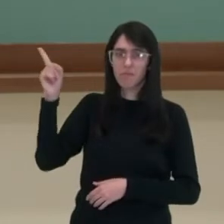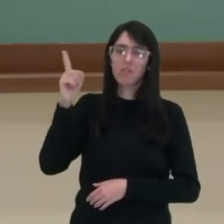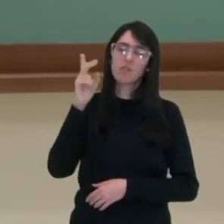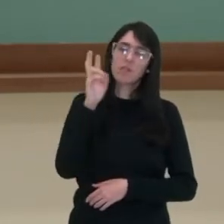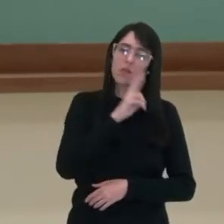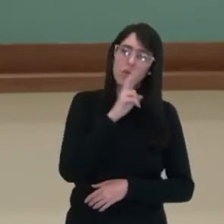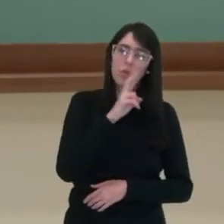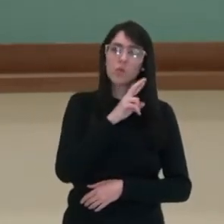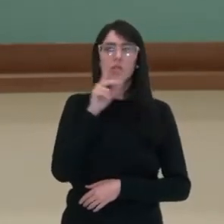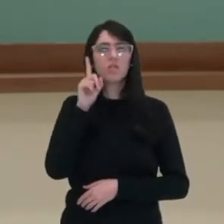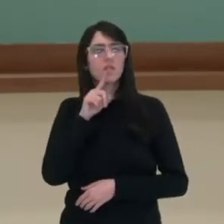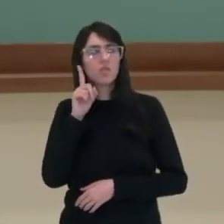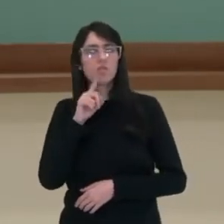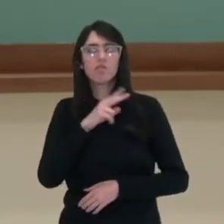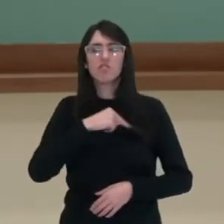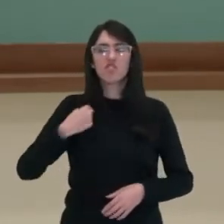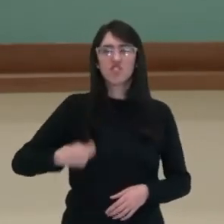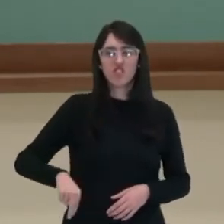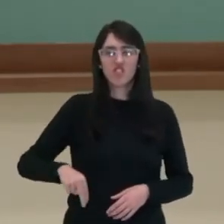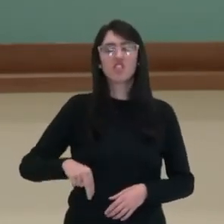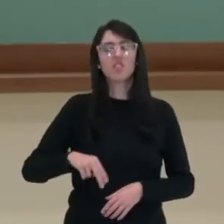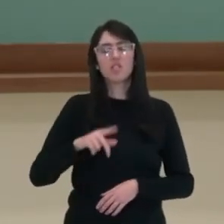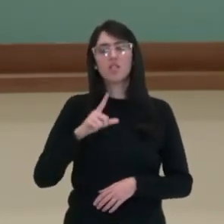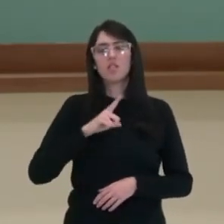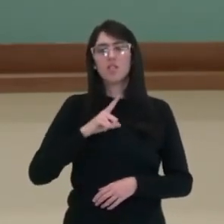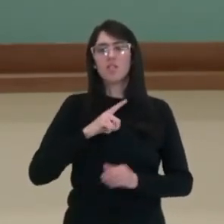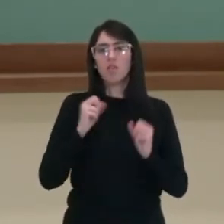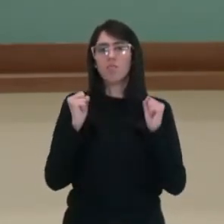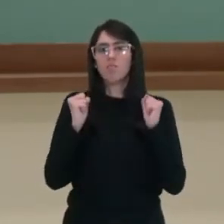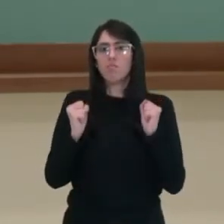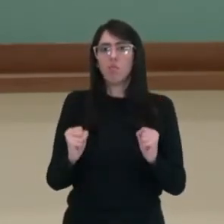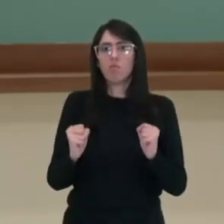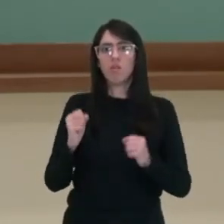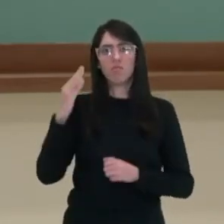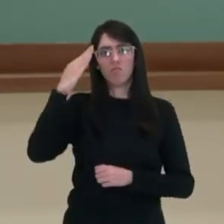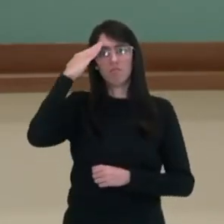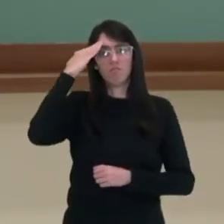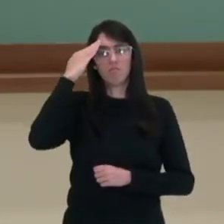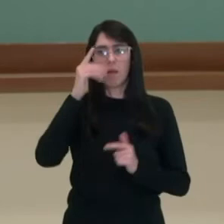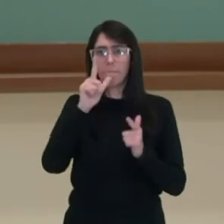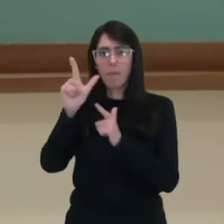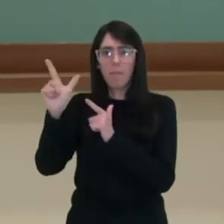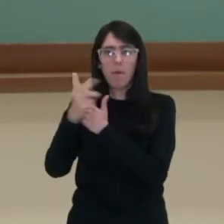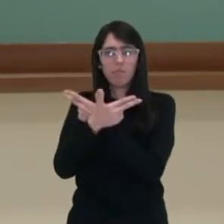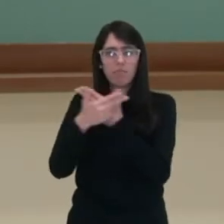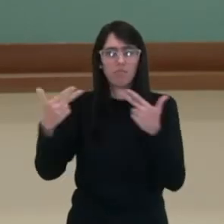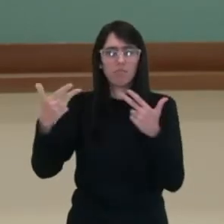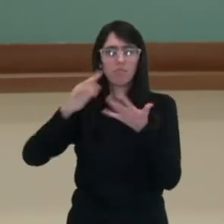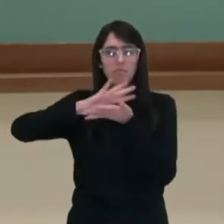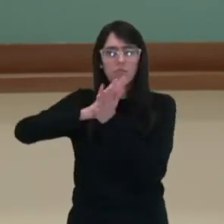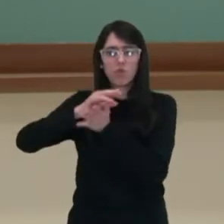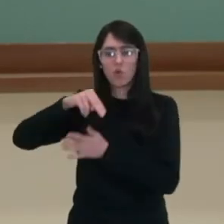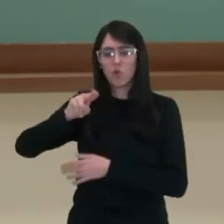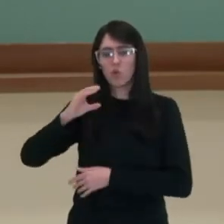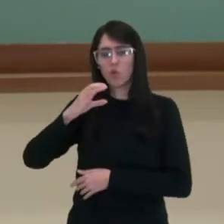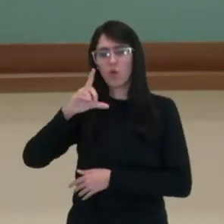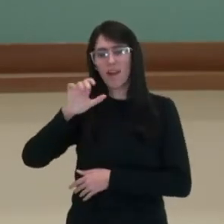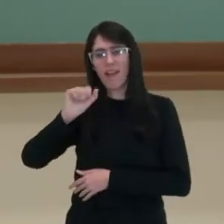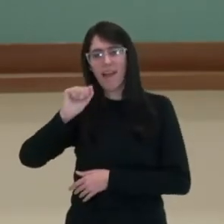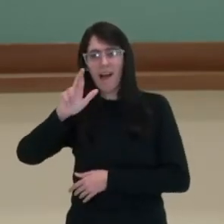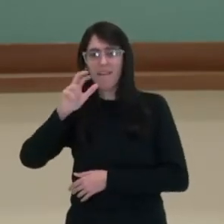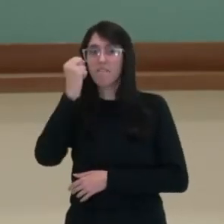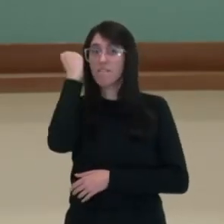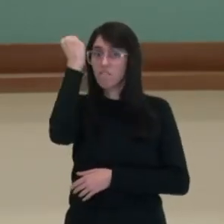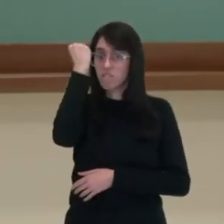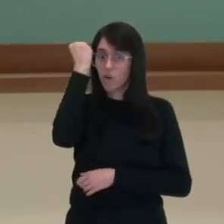Estados Unidos, China, são nações que dispõem de um poderio bélico e de armas de destruição em massa. Então, essas armas